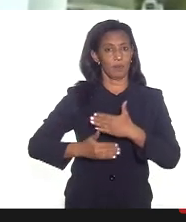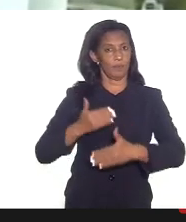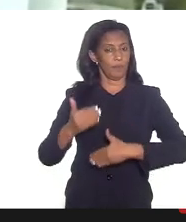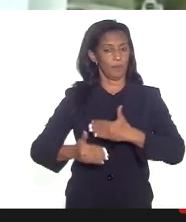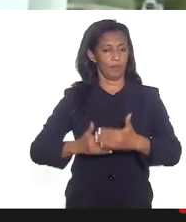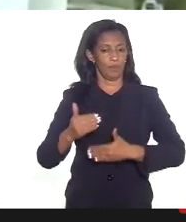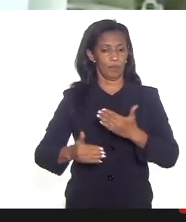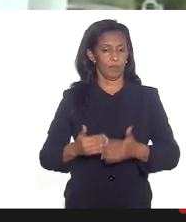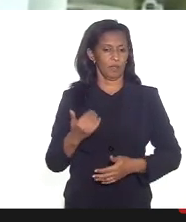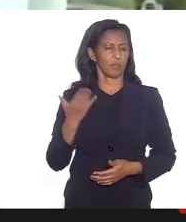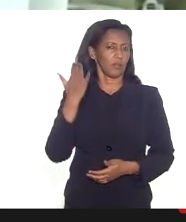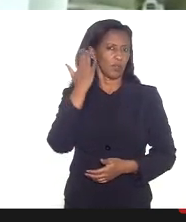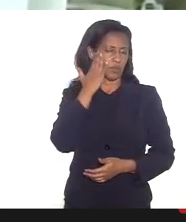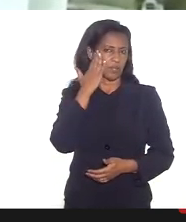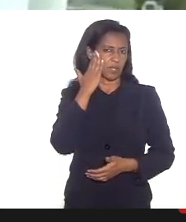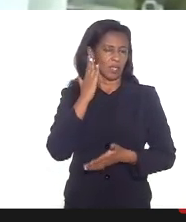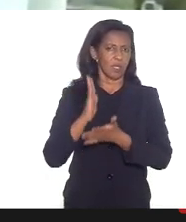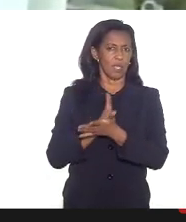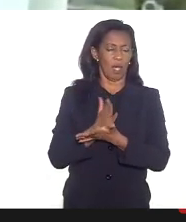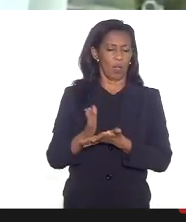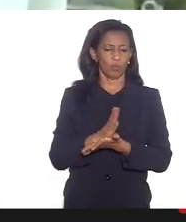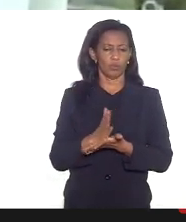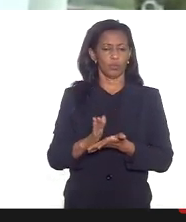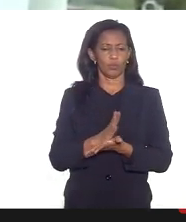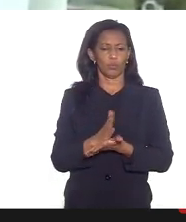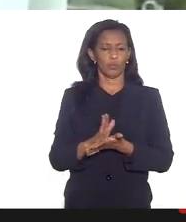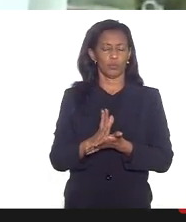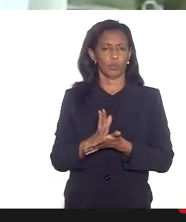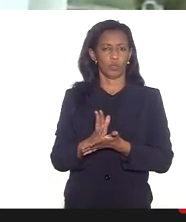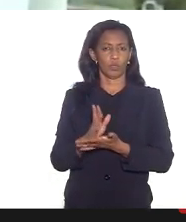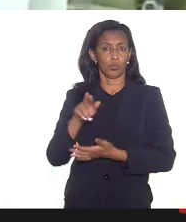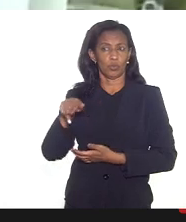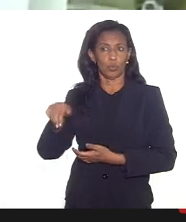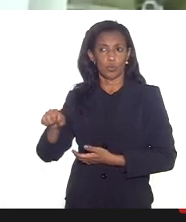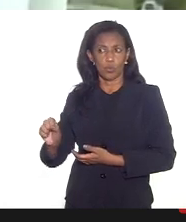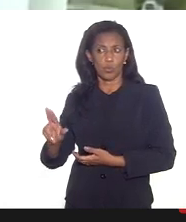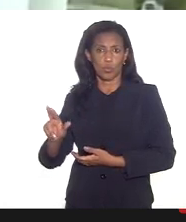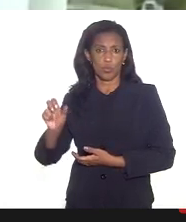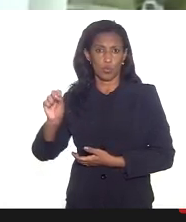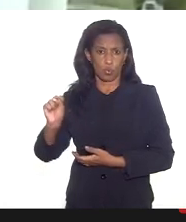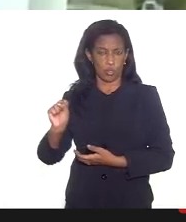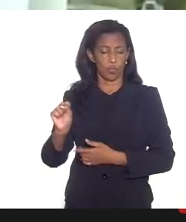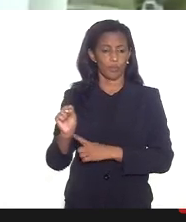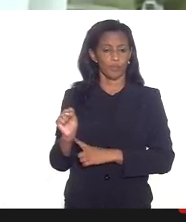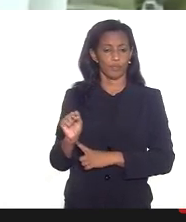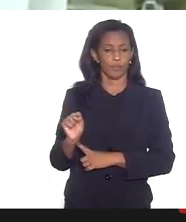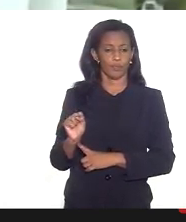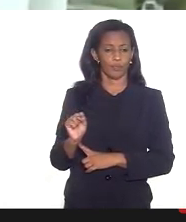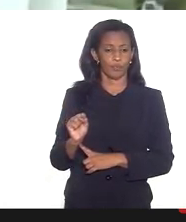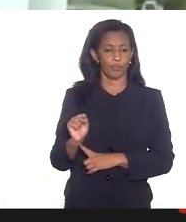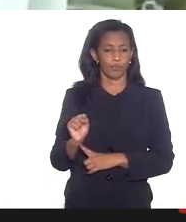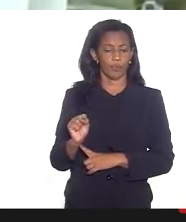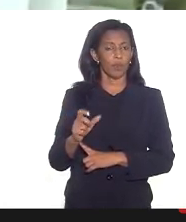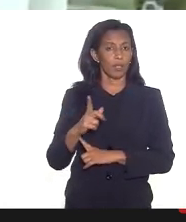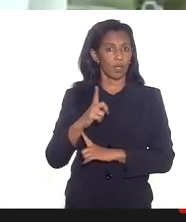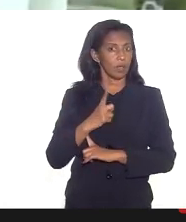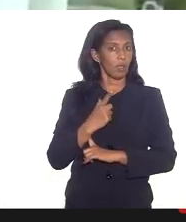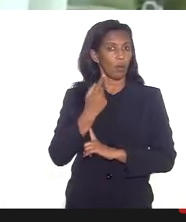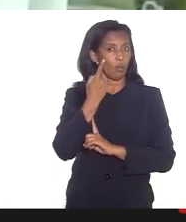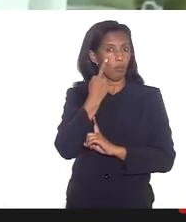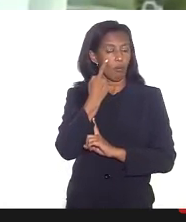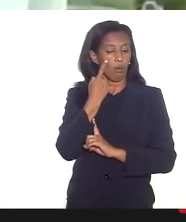processo que eu soube que alguns algumas unidades de saúde estão providenciando